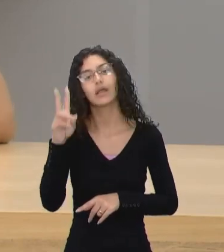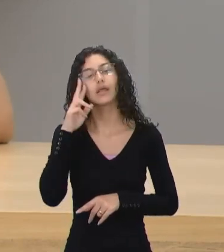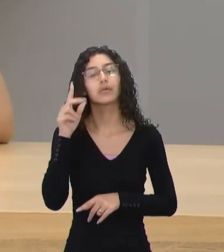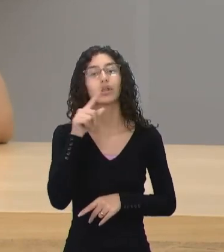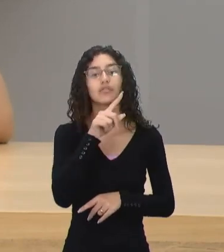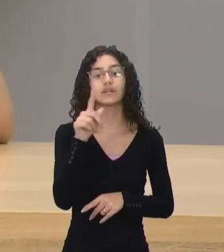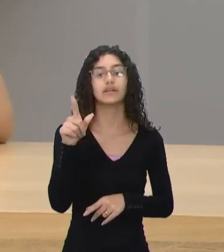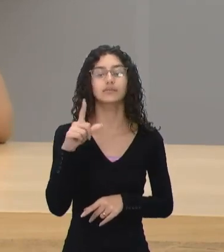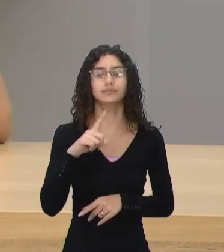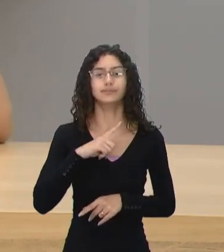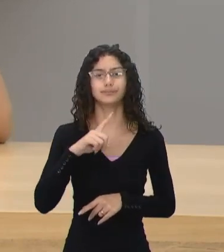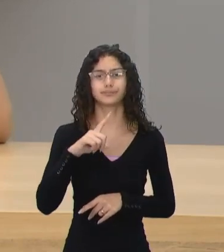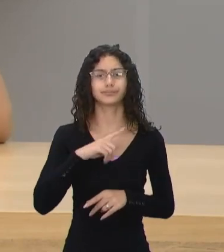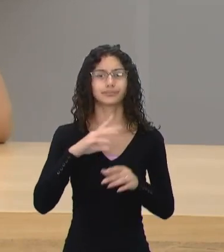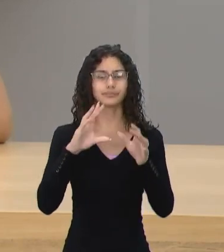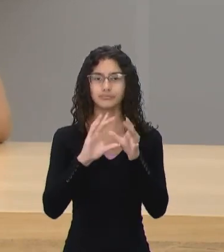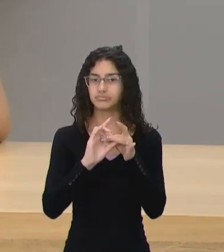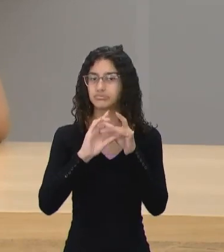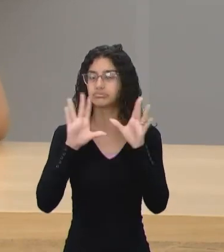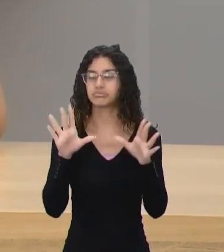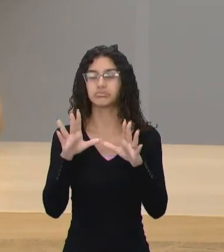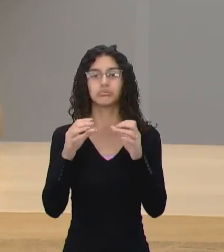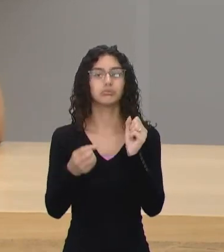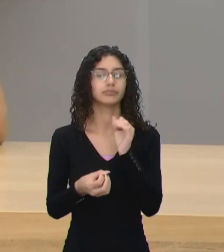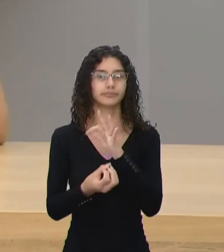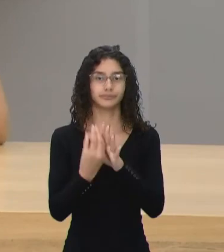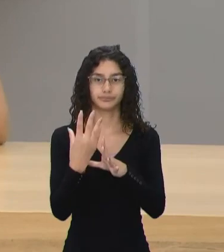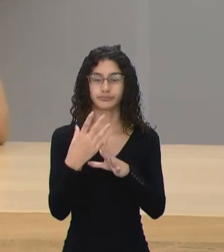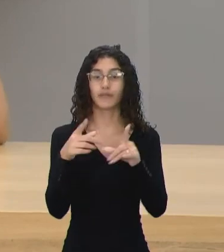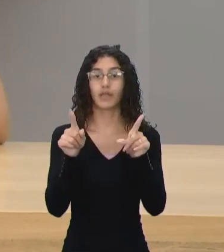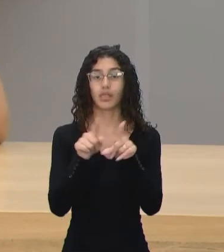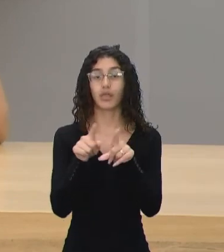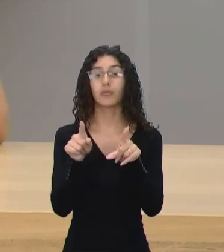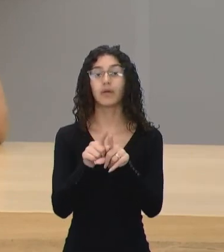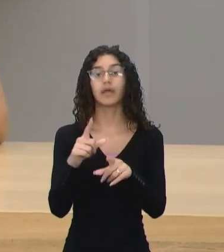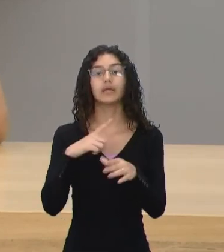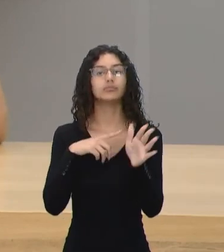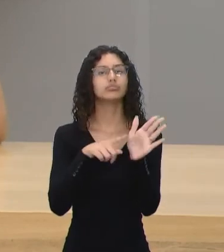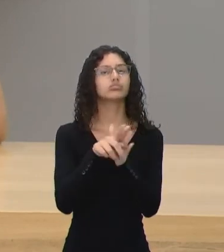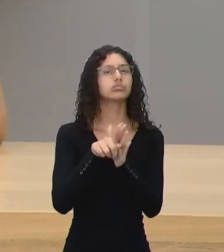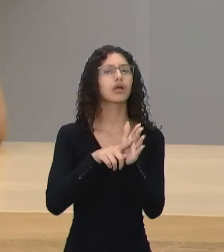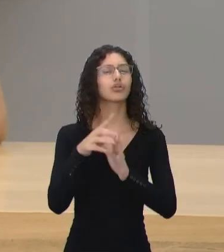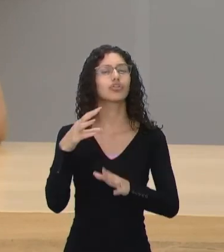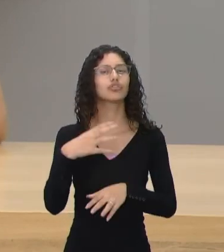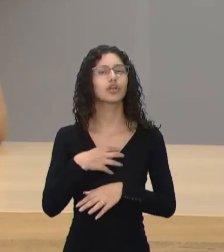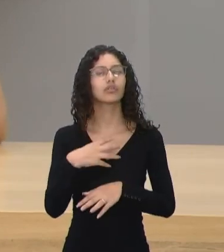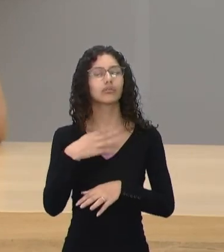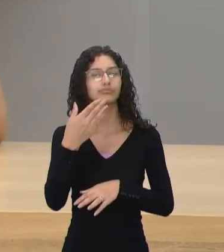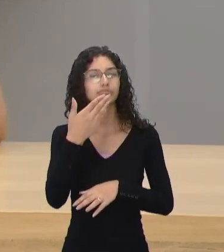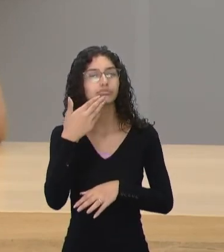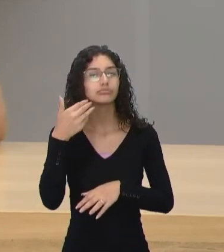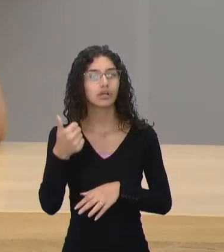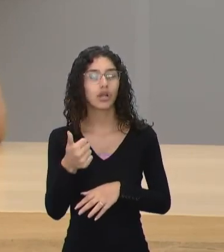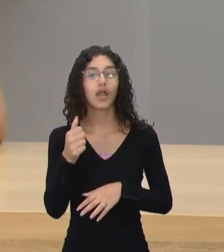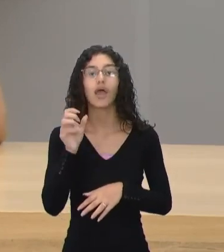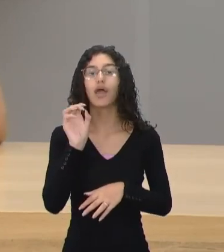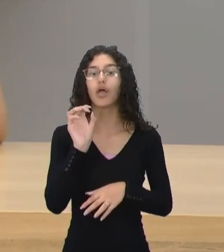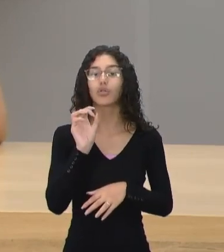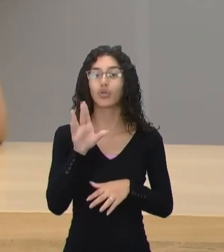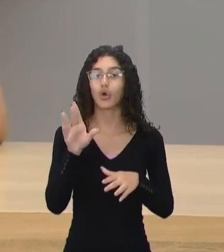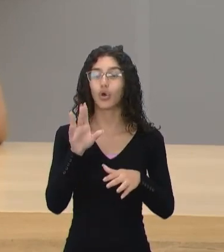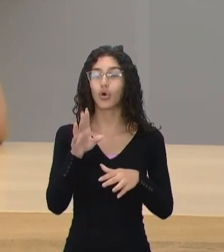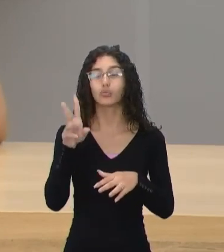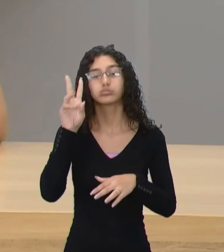que vocês têm a liberdade para criar aí e para pesquisar da maneira que vocês acham melhor. Isso aqui é só